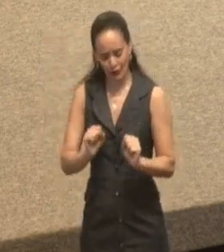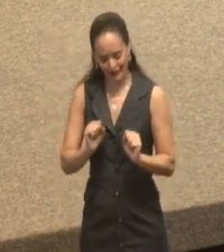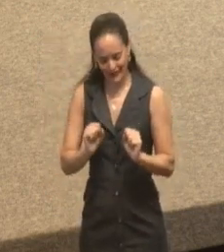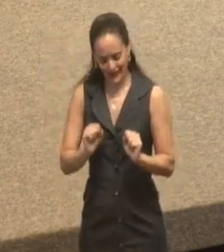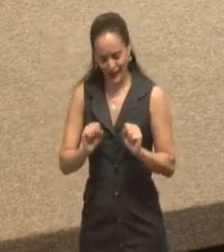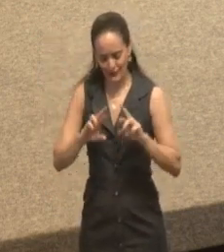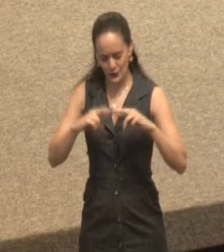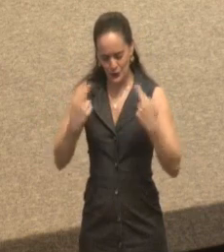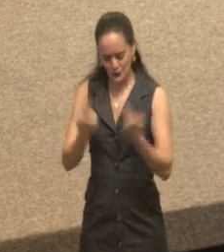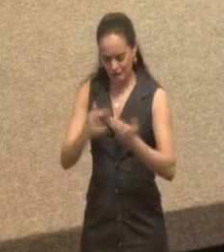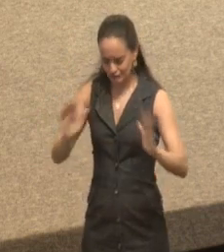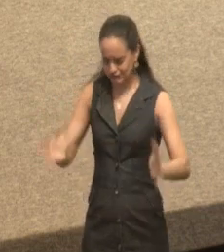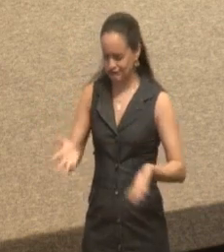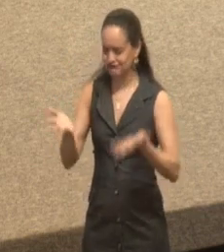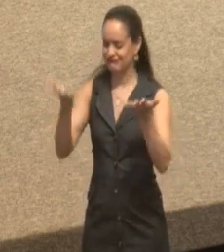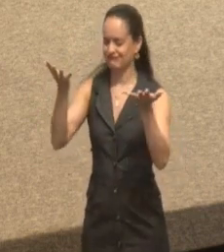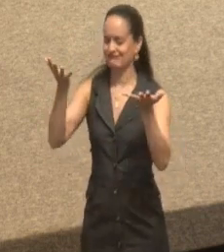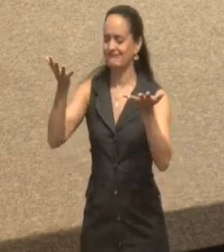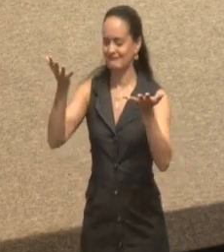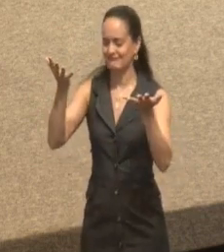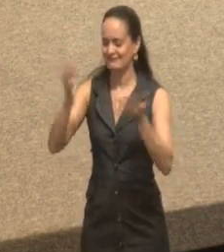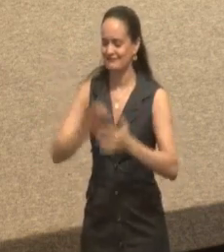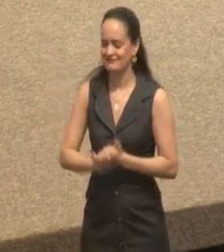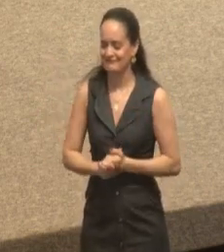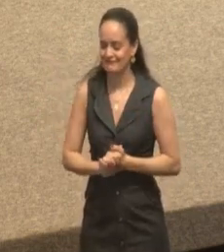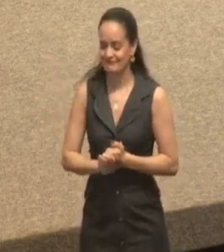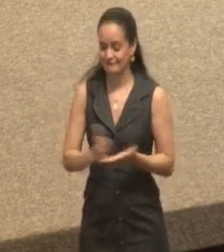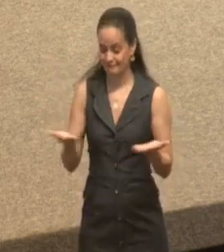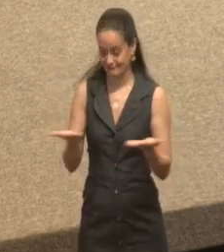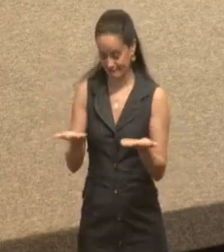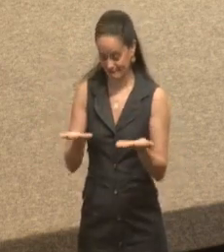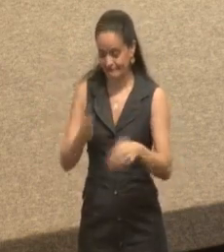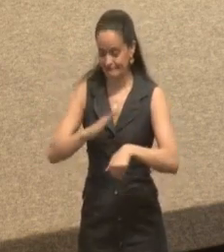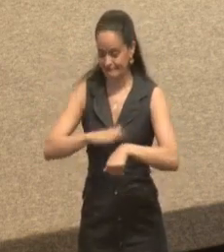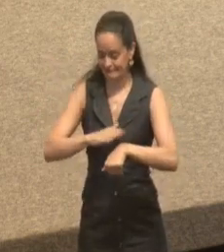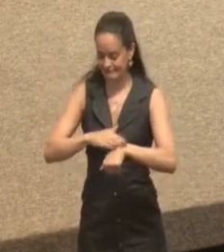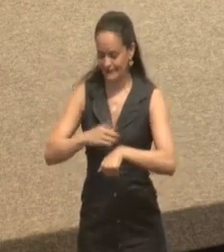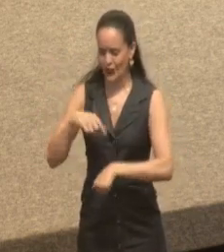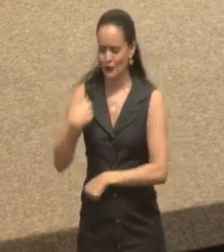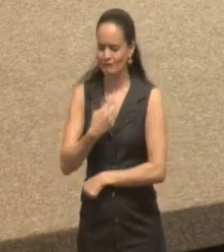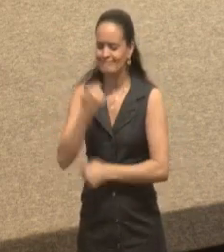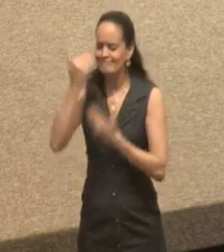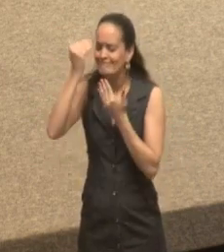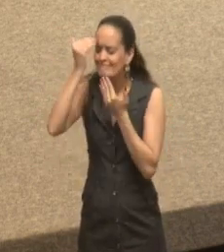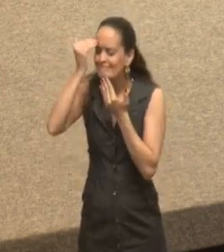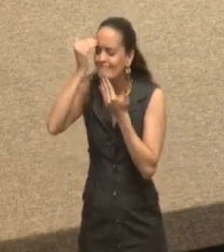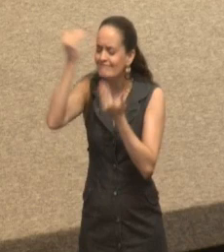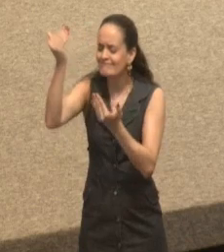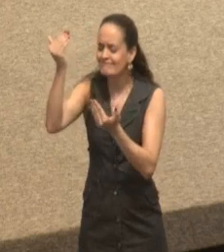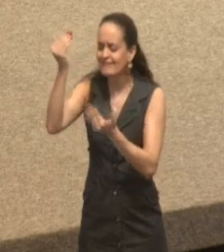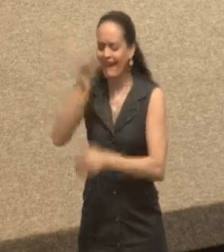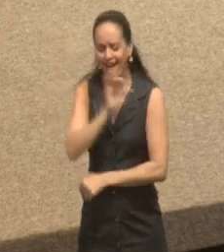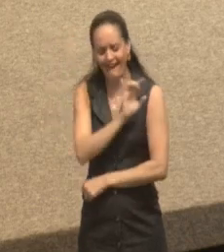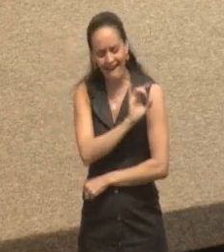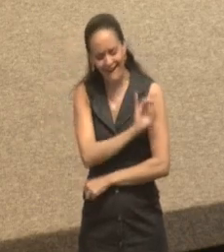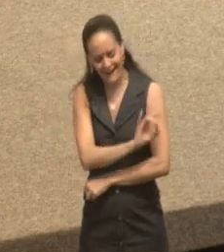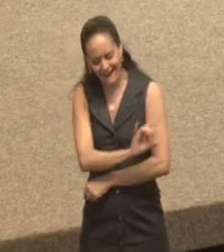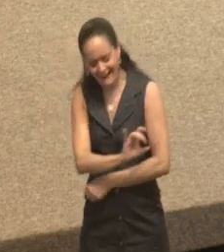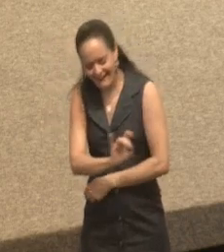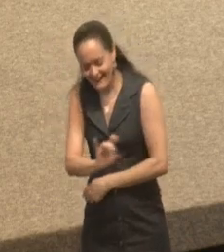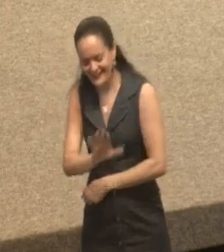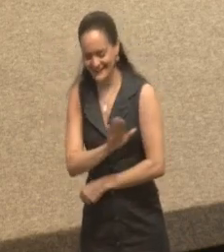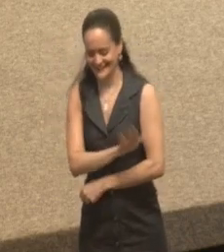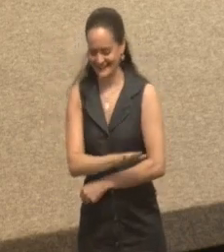te exaltar e te glorificar. Nós neste momento, Pai, somos gratos a Ti por cada uma destas